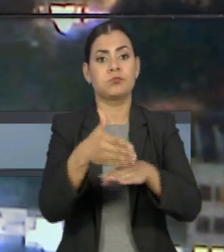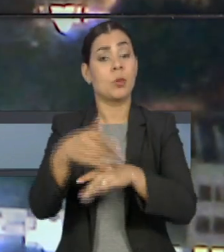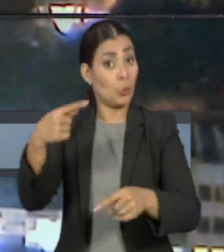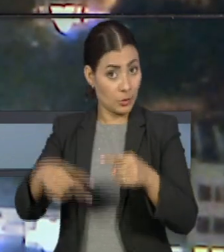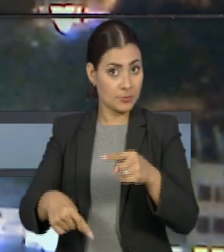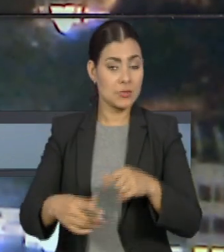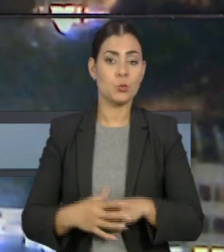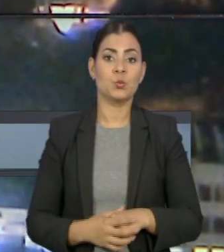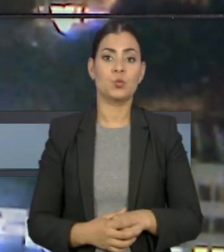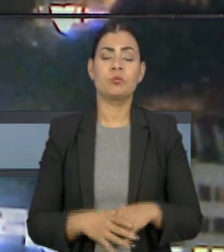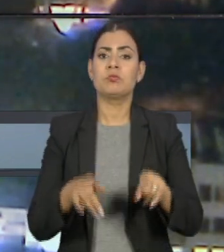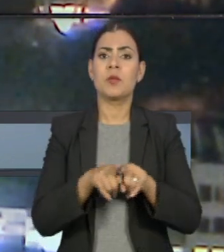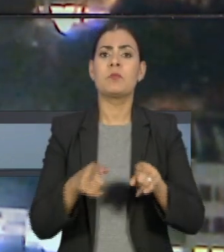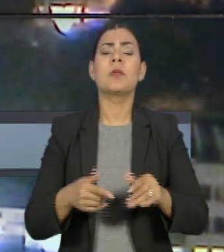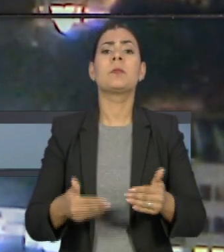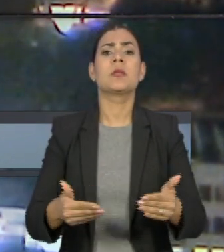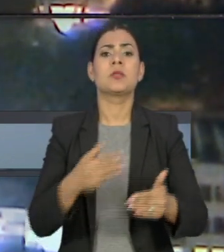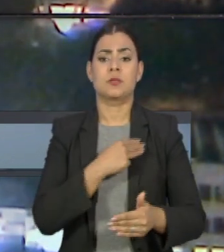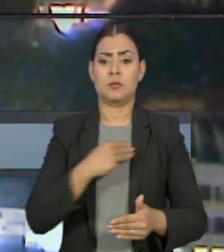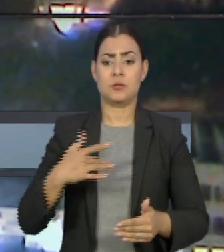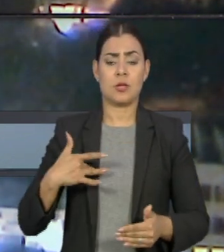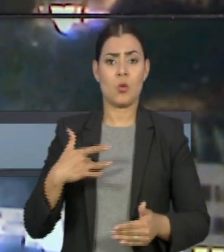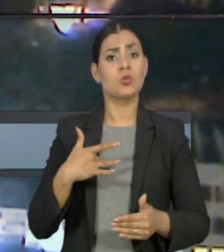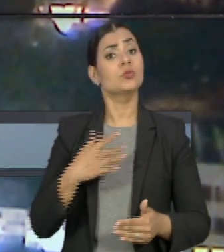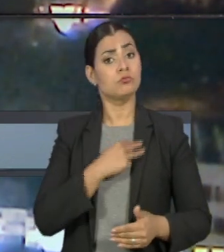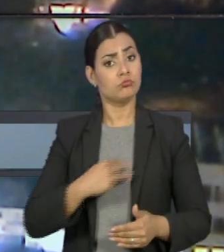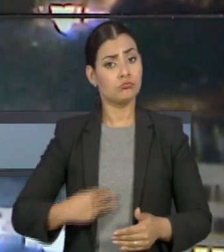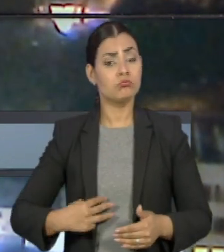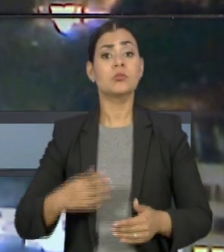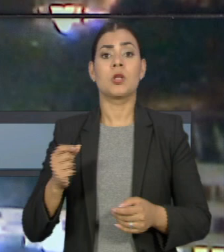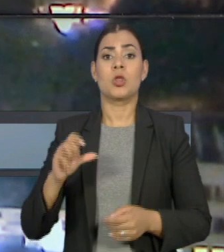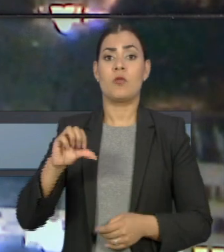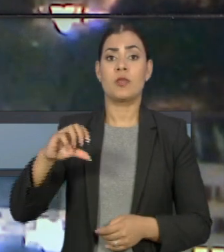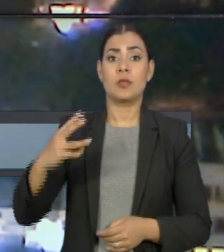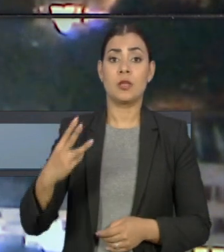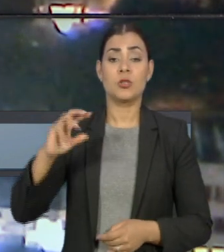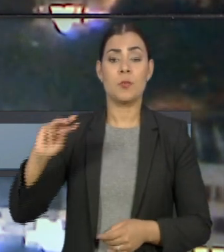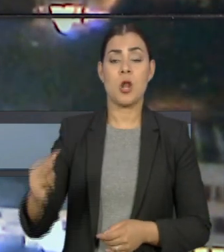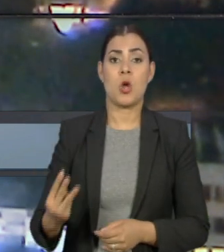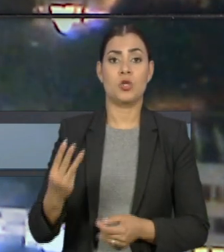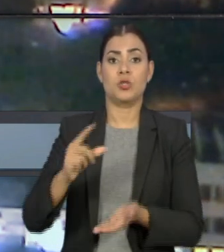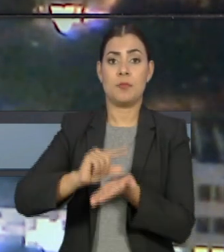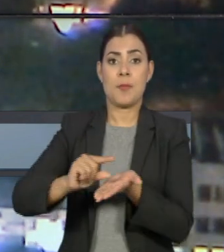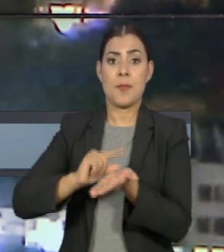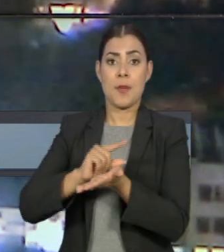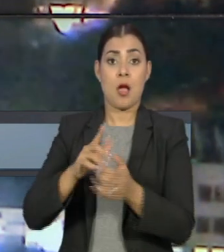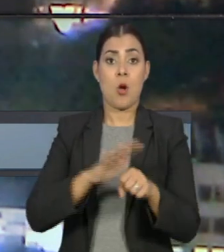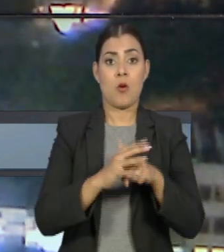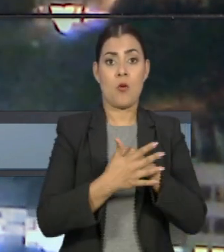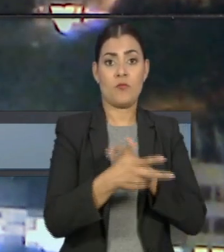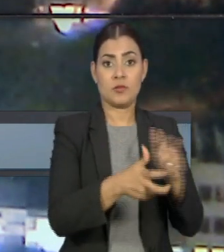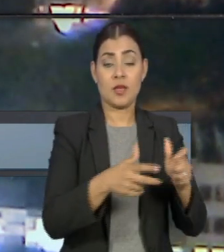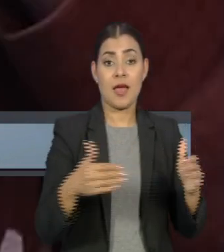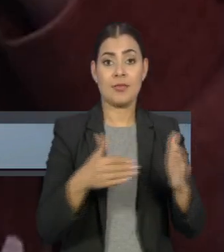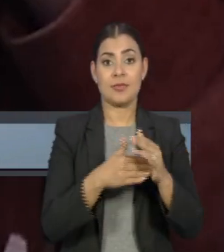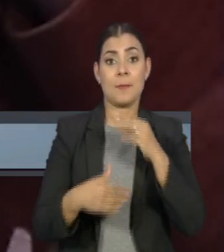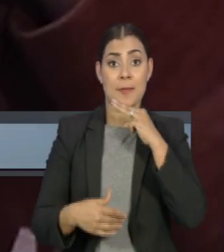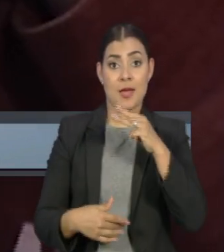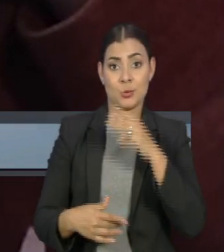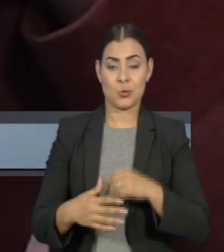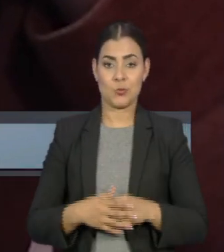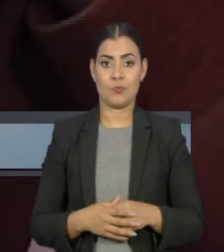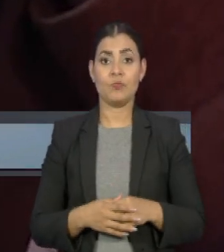ministro da saúde prevê agora receber 93 milhões de doses de vacinas contra corrigir dezenove até Março